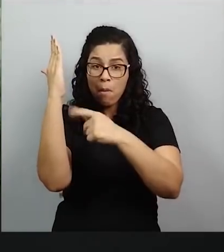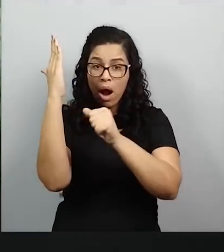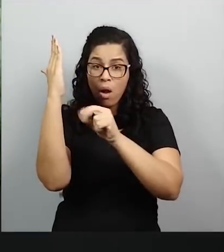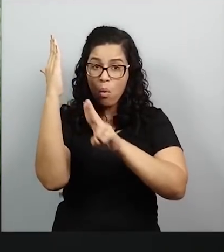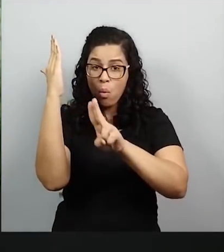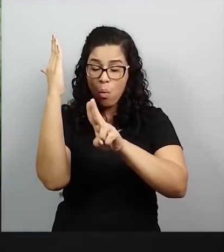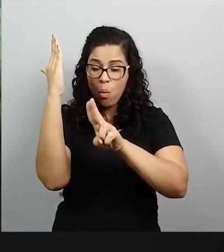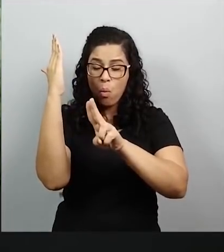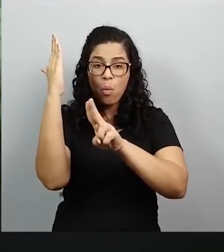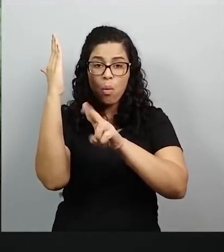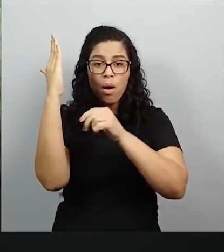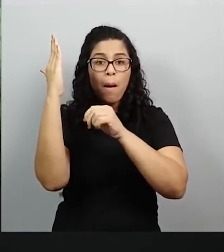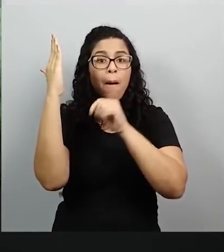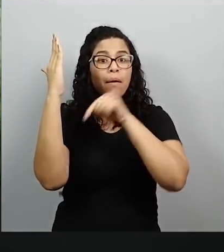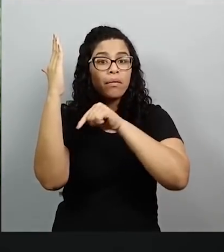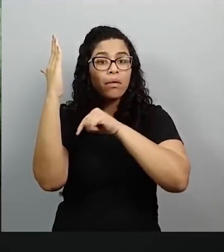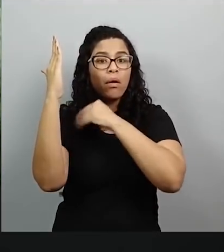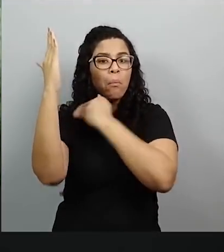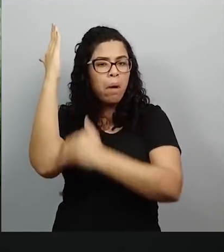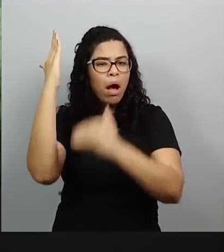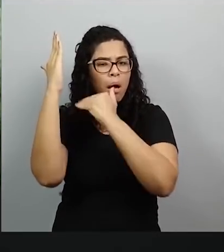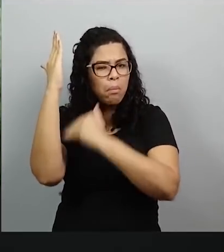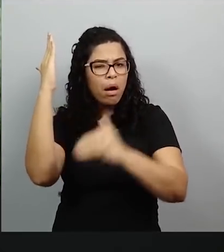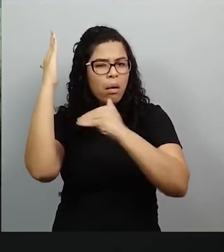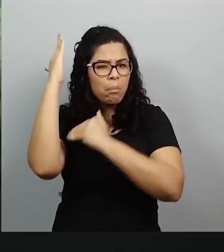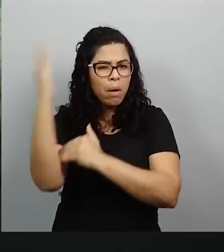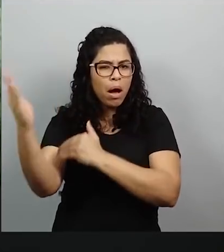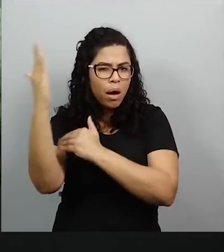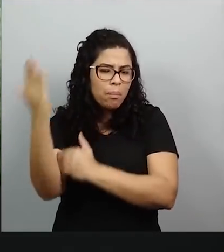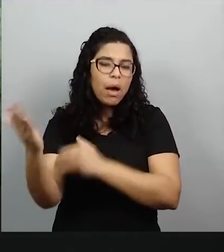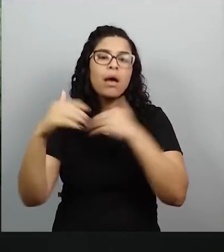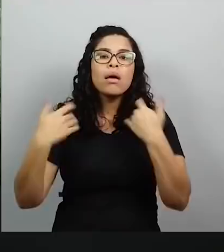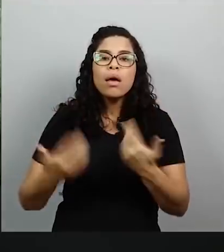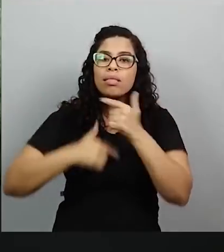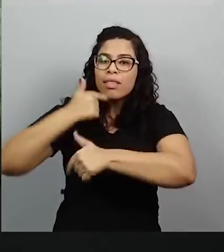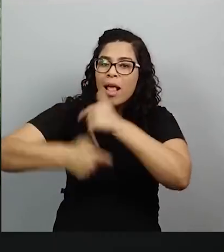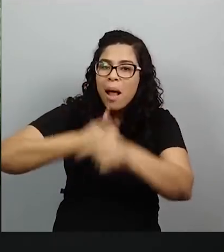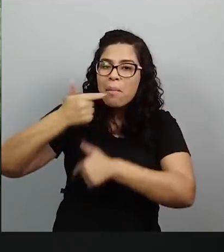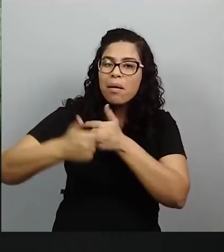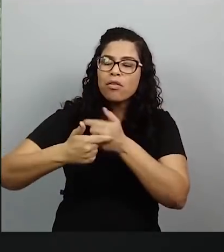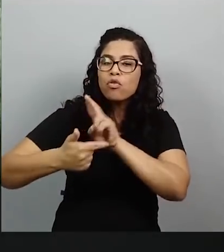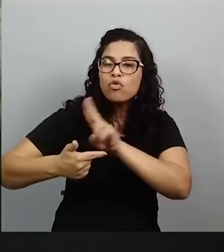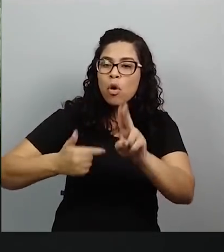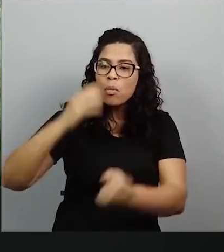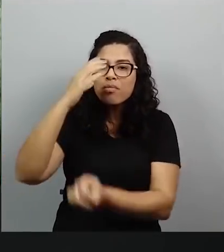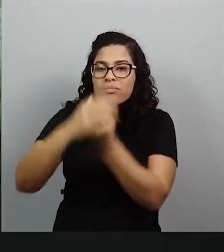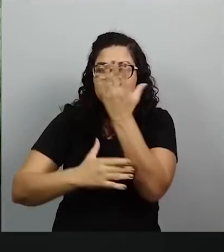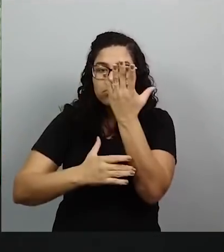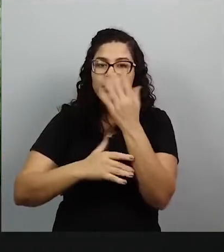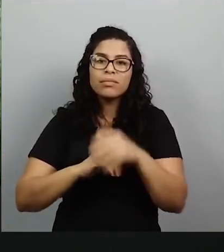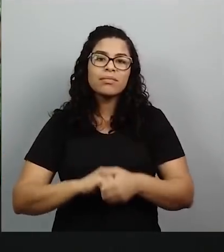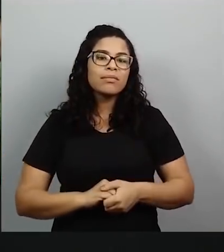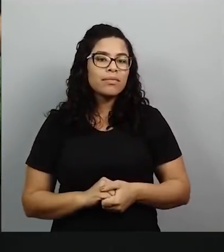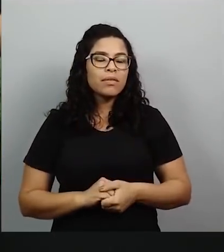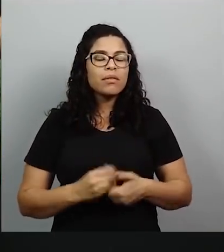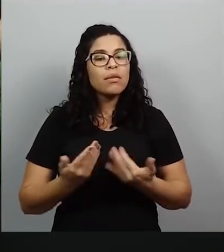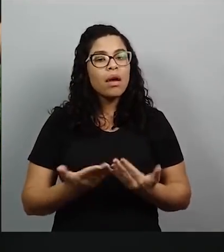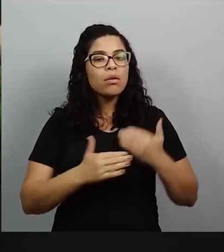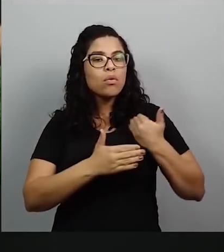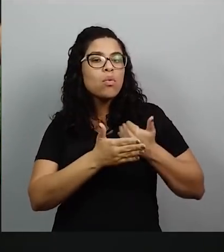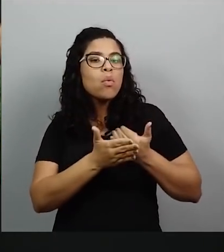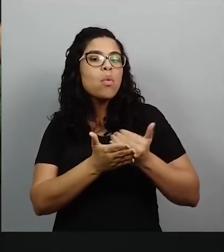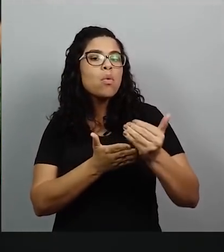situação aqui do Brasil, de fato, começa com o nome a partir do momento em que inicia o ciclo